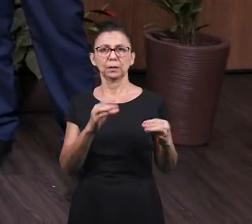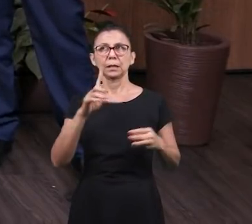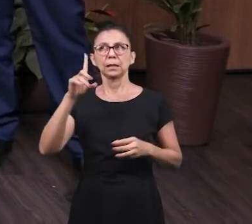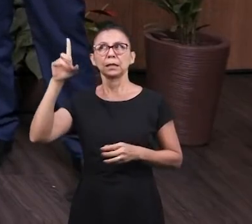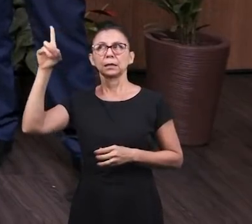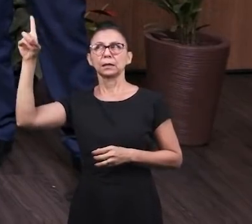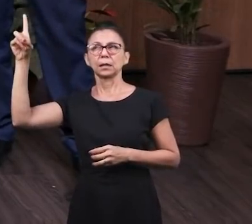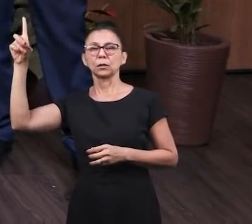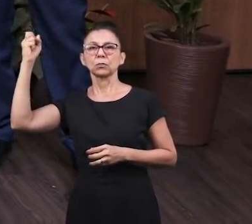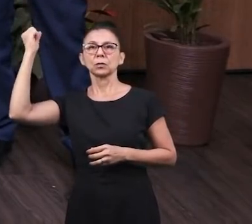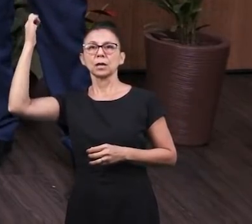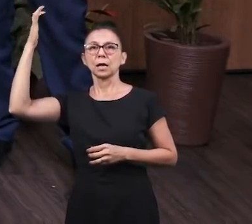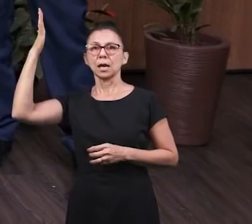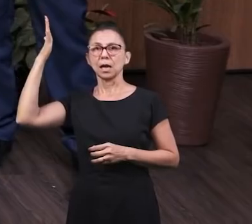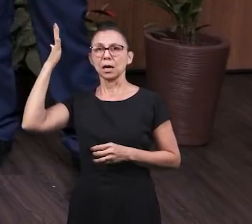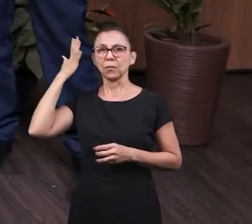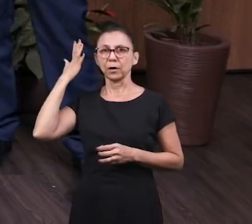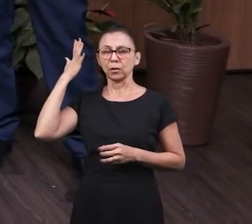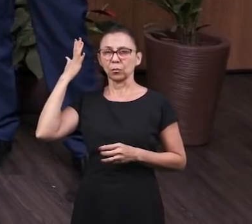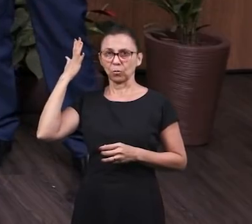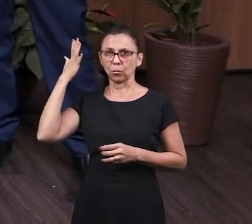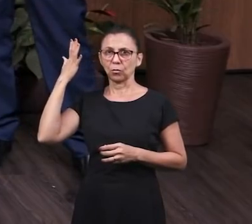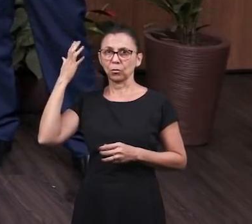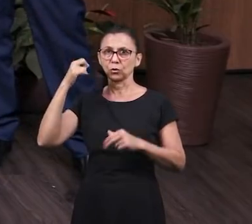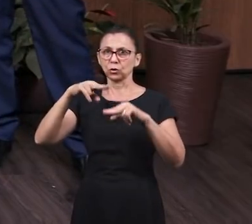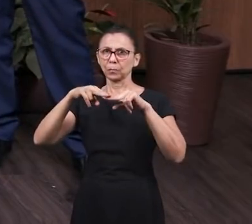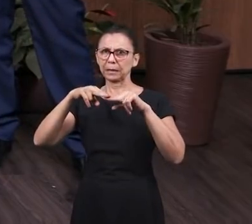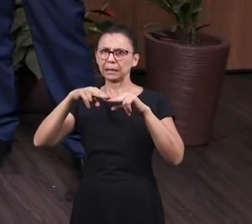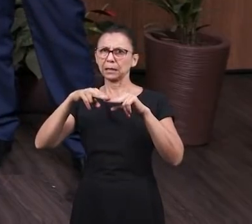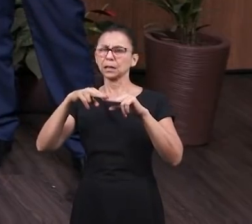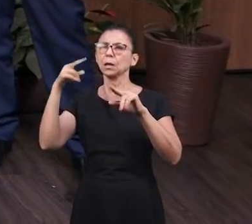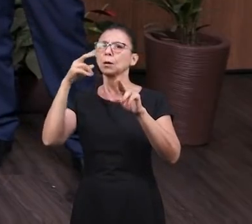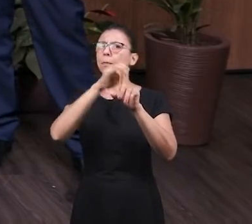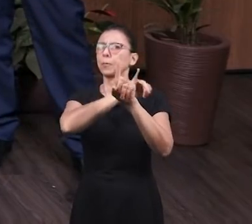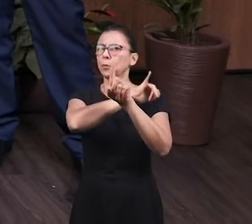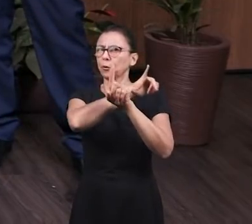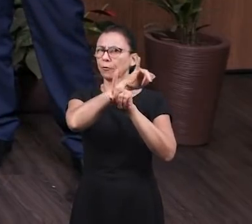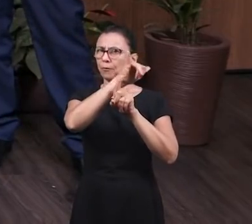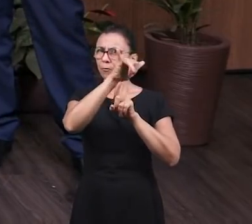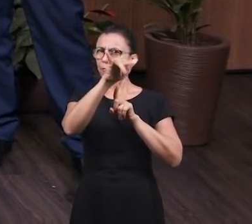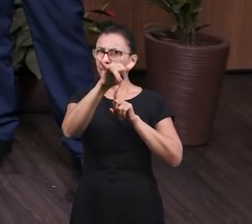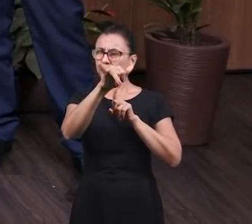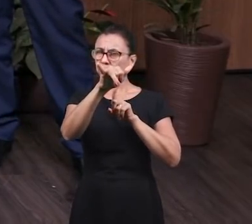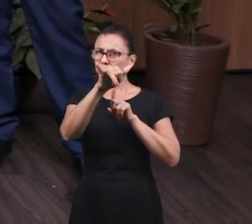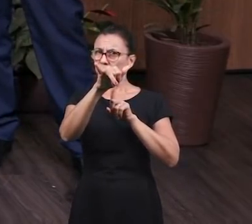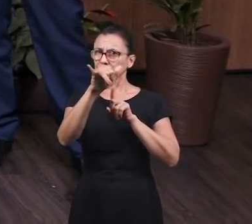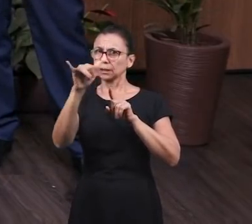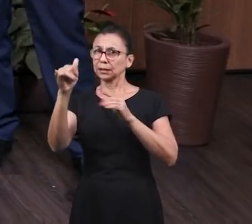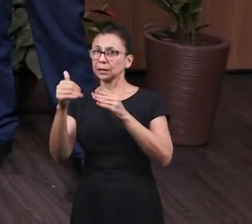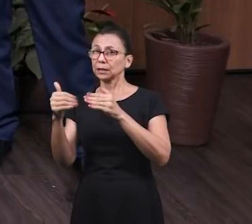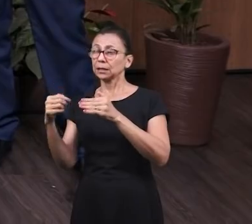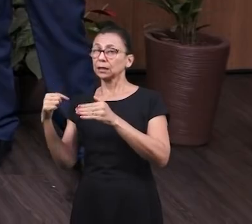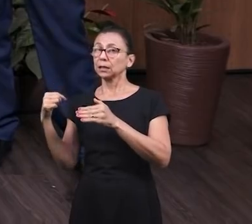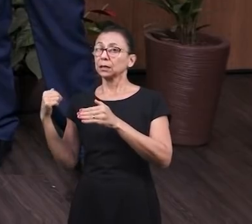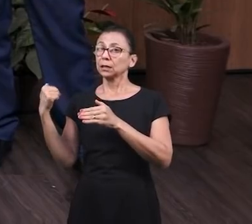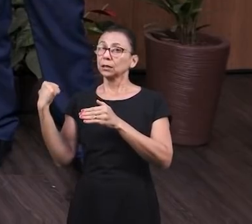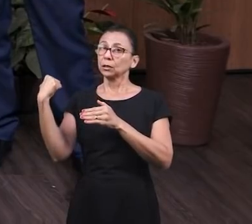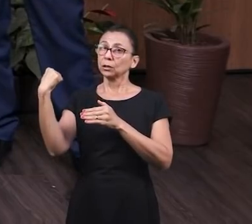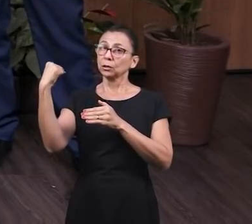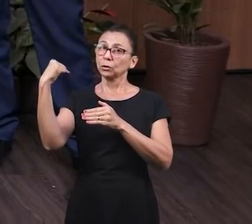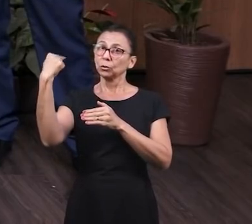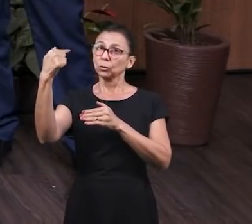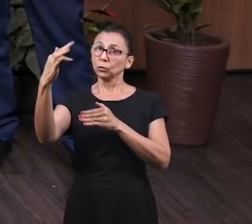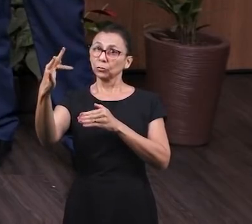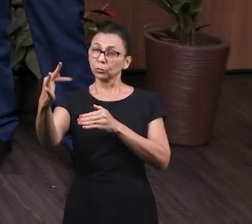profética da salvação que viria através do sangue de Jesus, já que o pecado